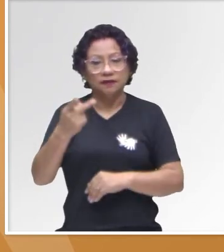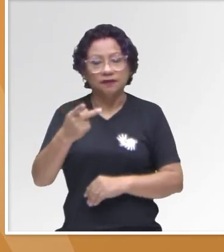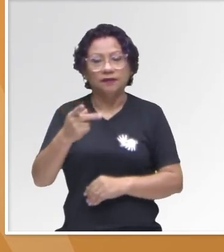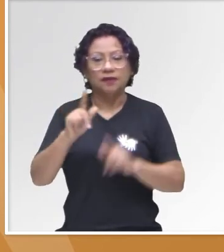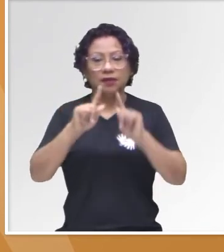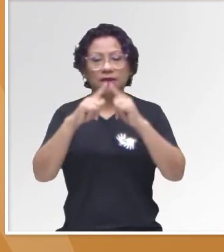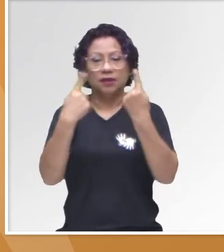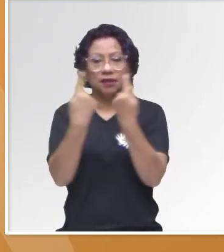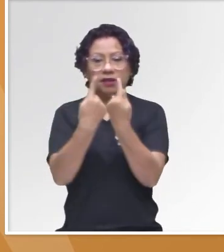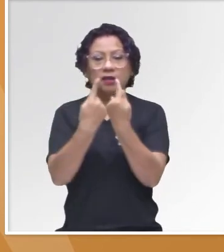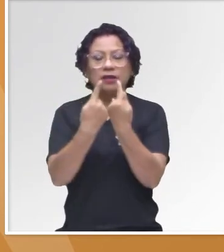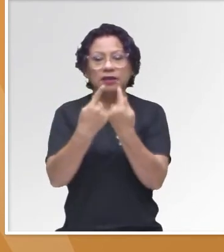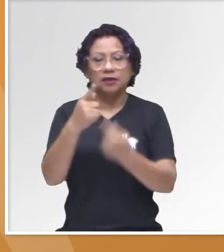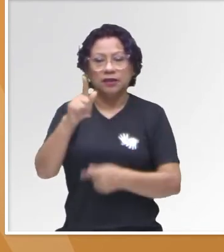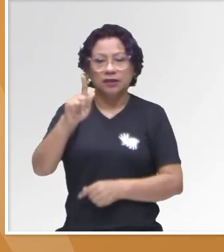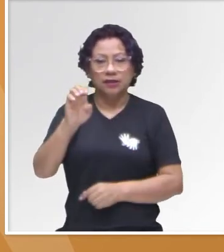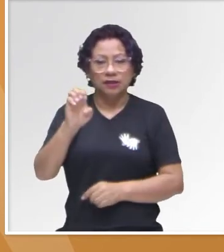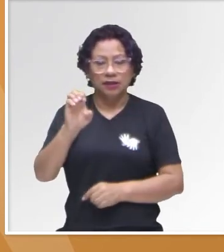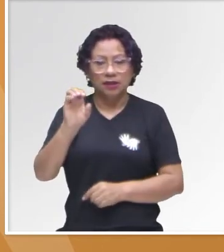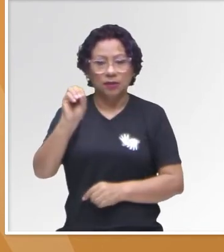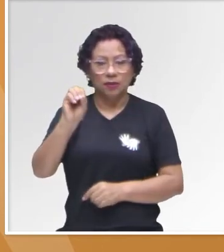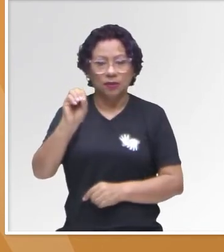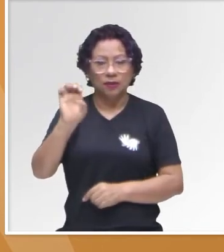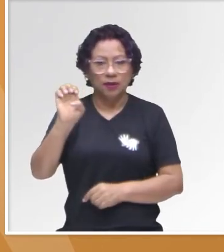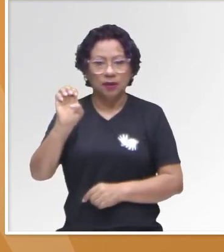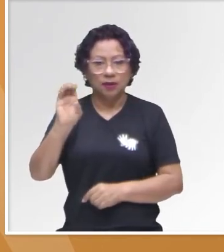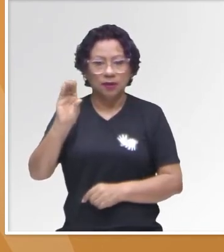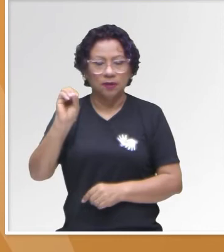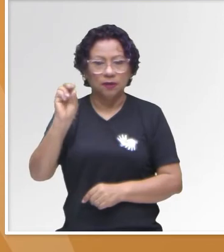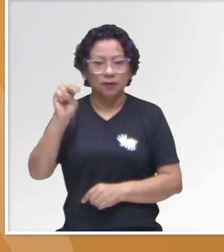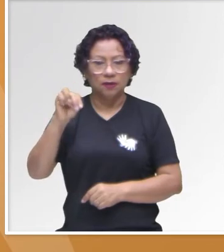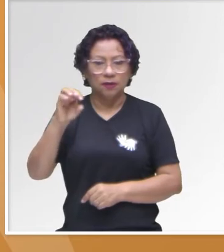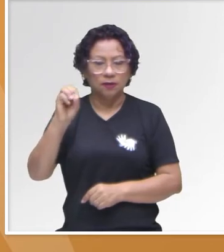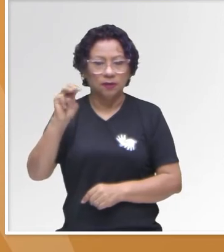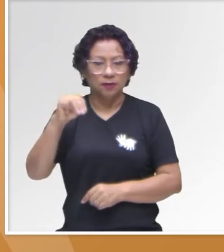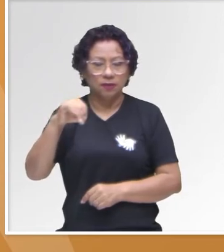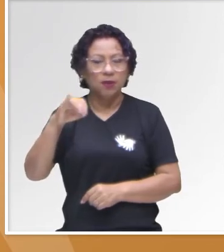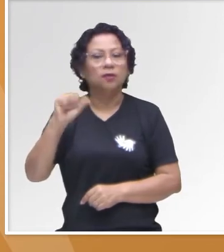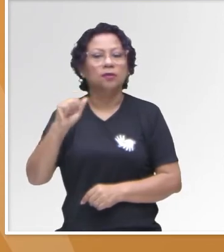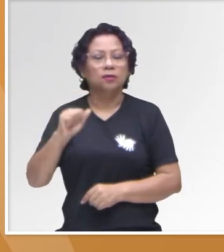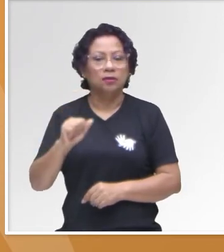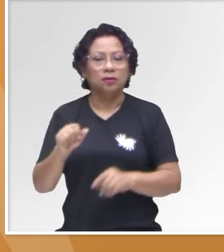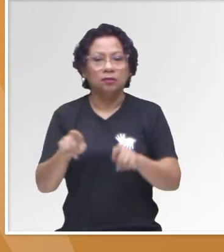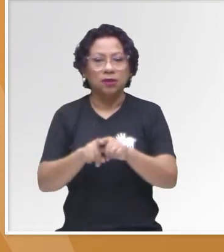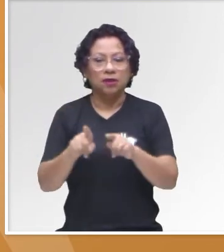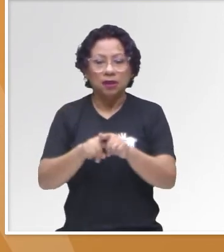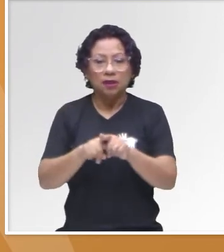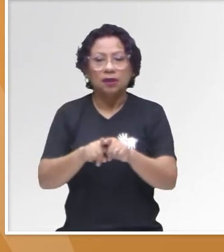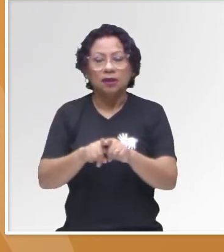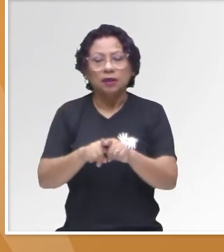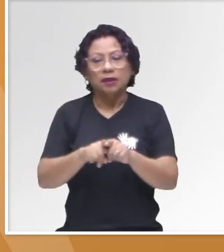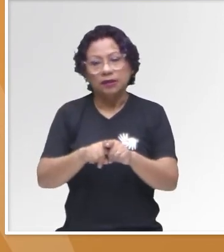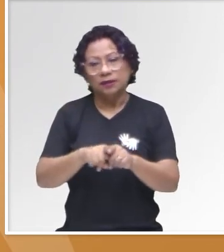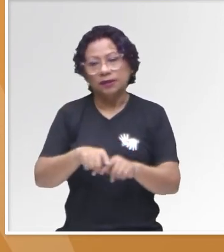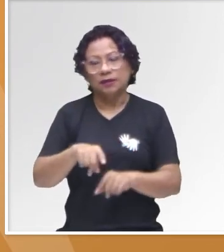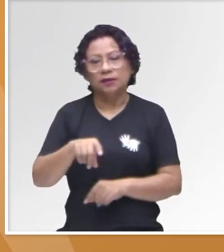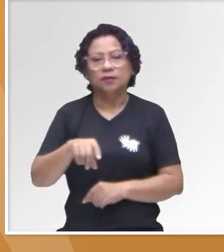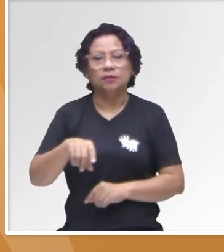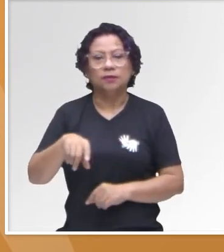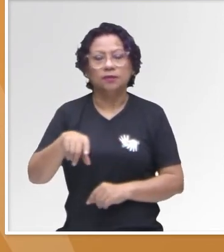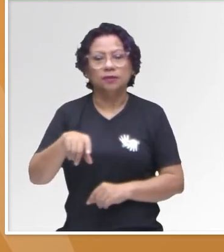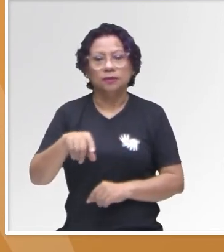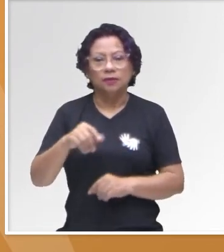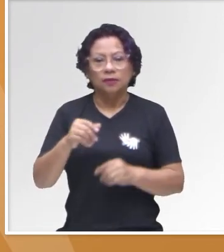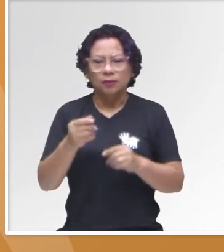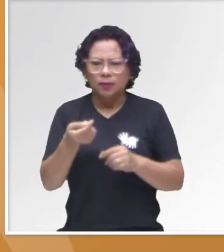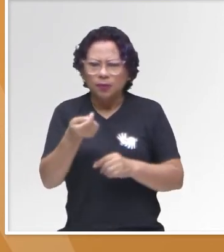Quando eu classifico os países de acordo com a economia. Por quê? Ele está no hemisfério sul, mas é um país